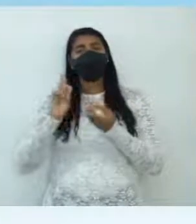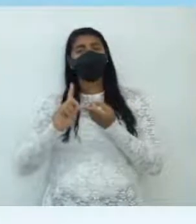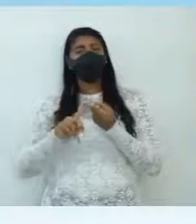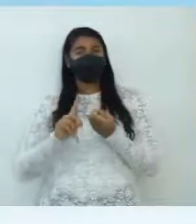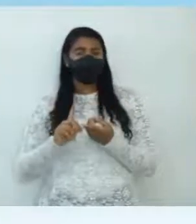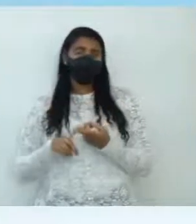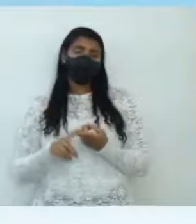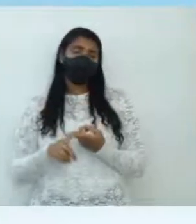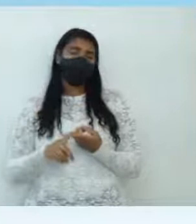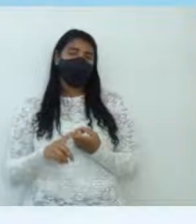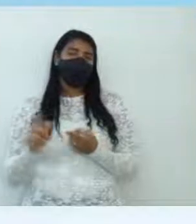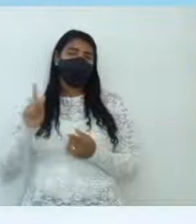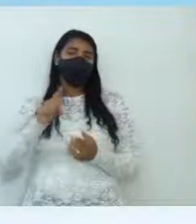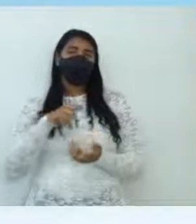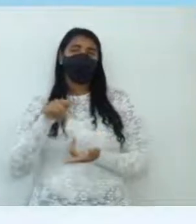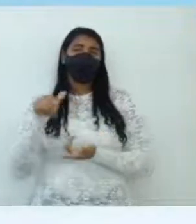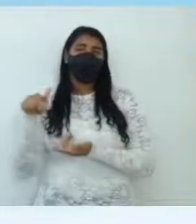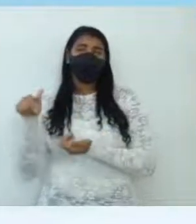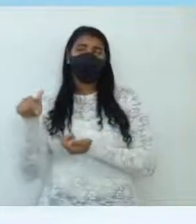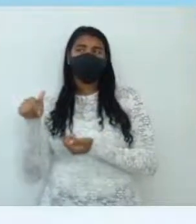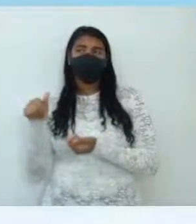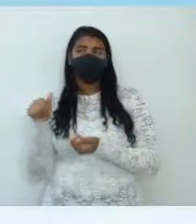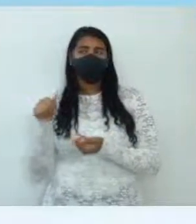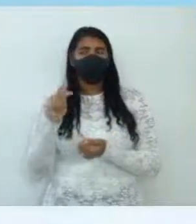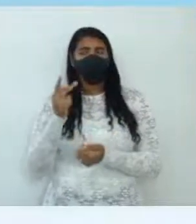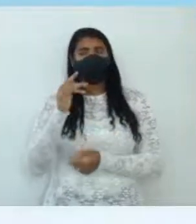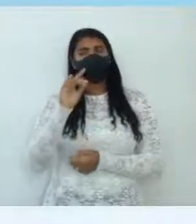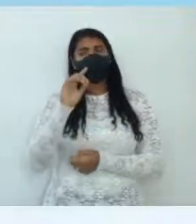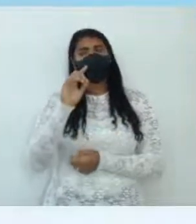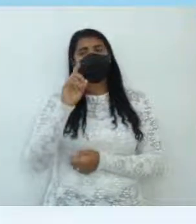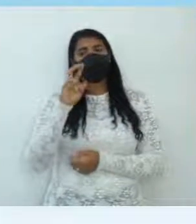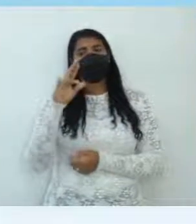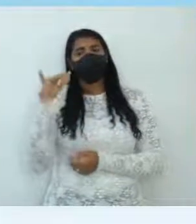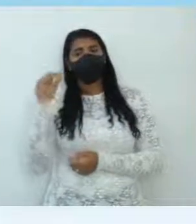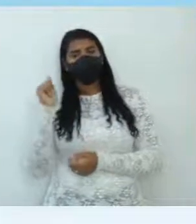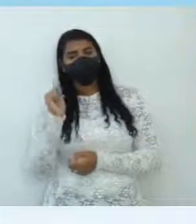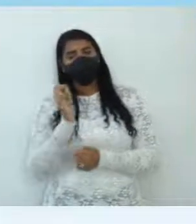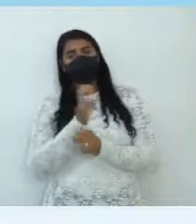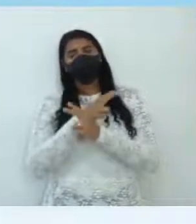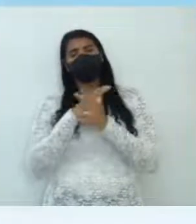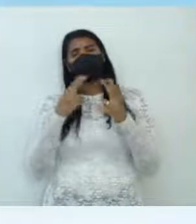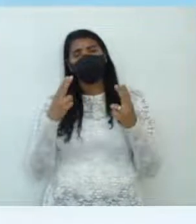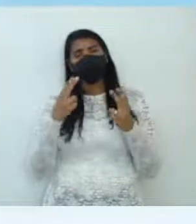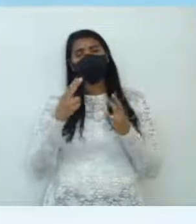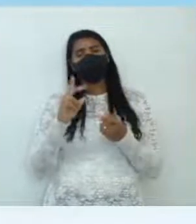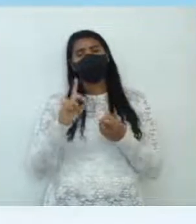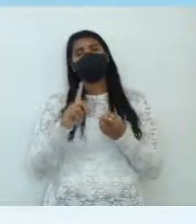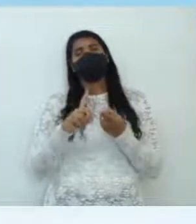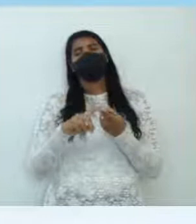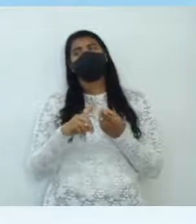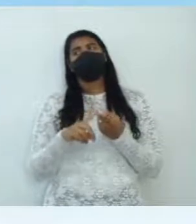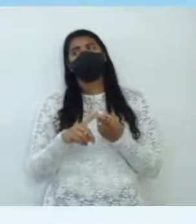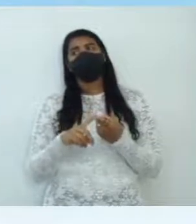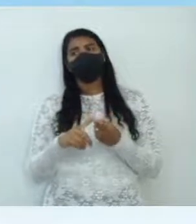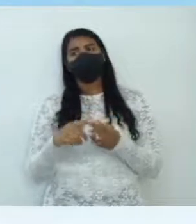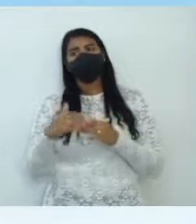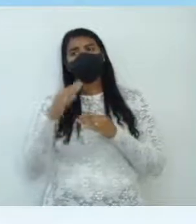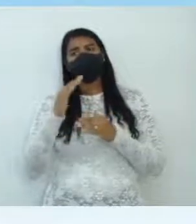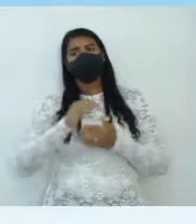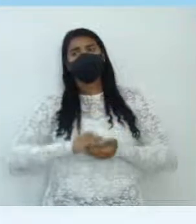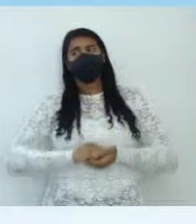também geomorfológicas, hídricas e atmosféricas, também de grandes